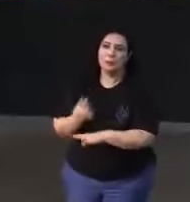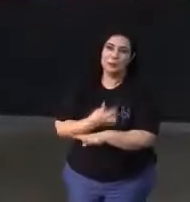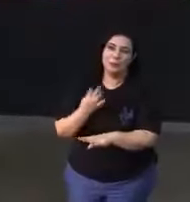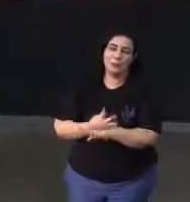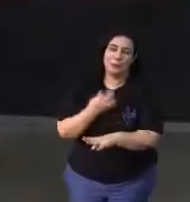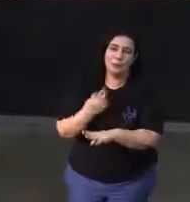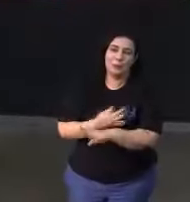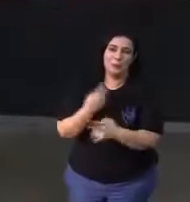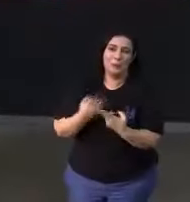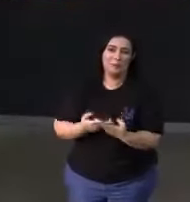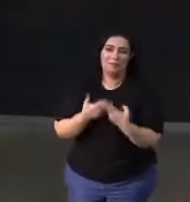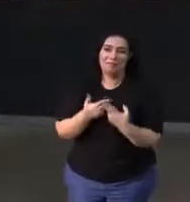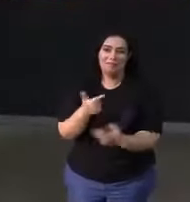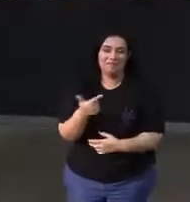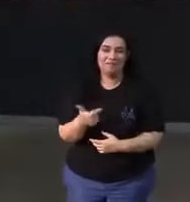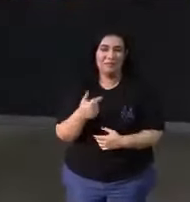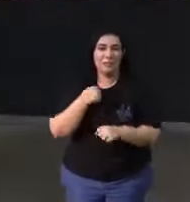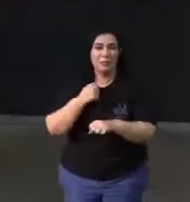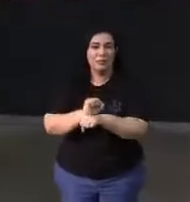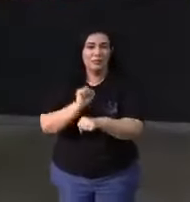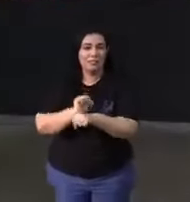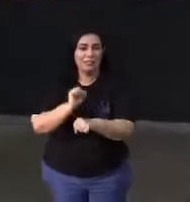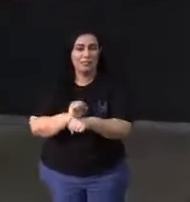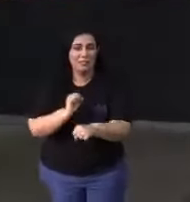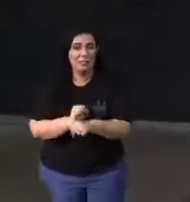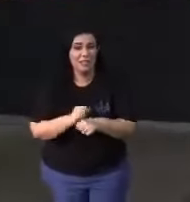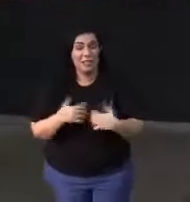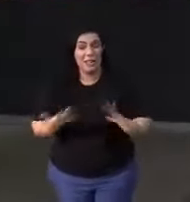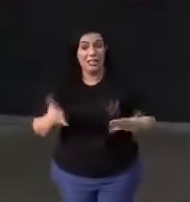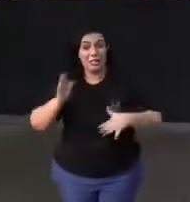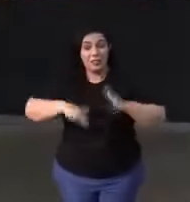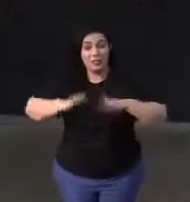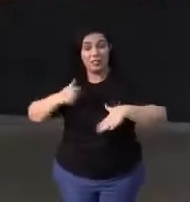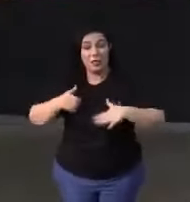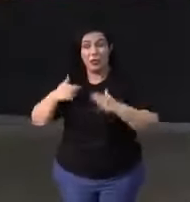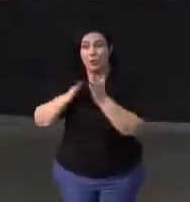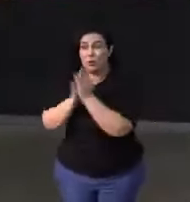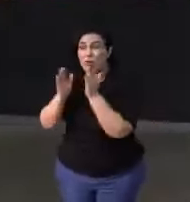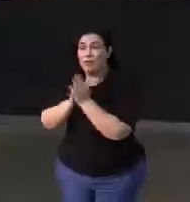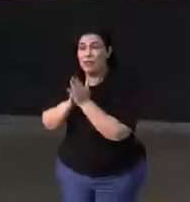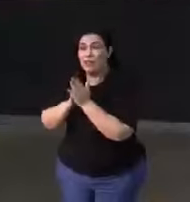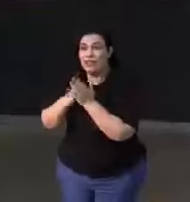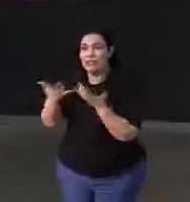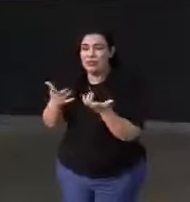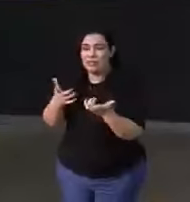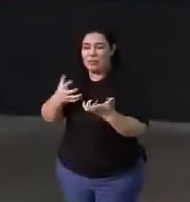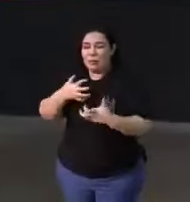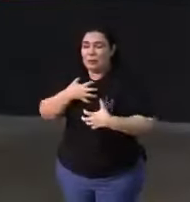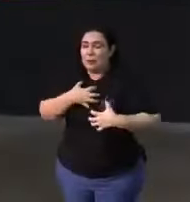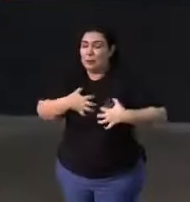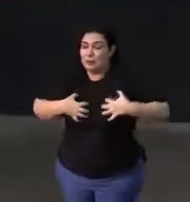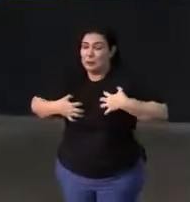Tá tudo bem, tá tranquilo, esperando para louvar. E às vezes quando eu ia louvar, eu já estava semi-endemoniado.